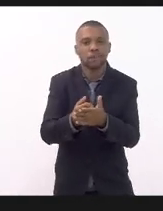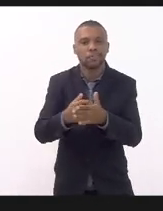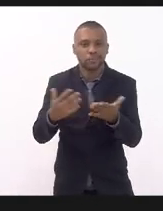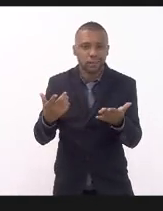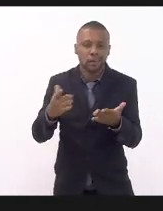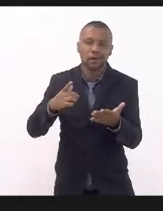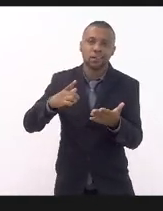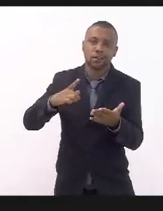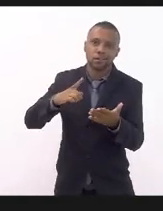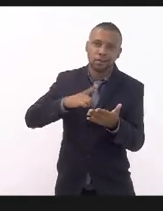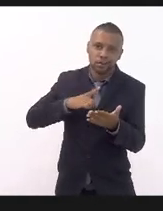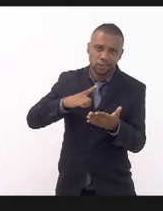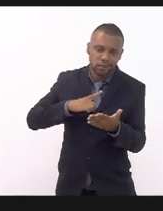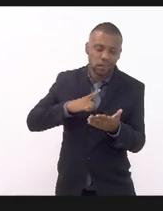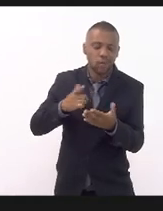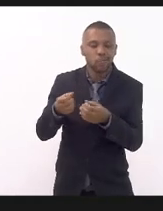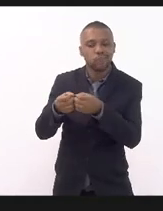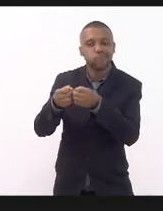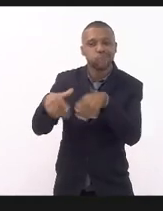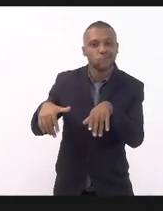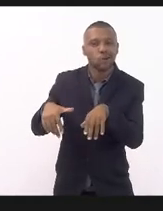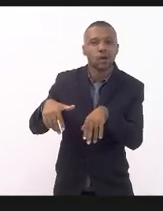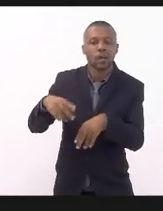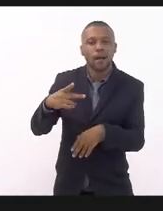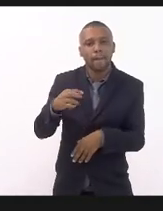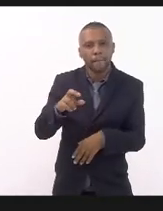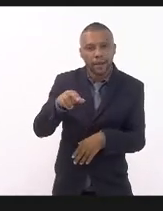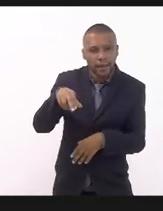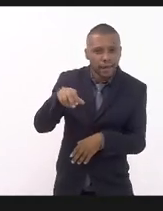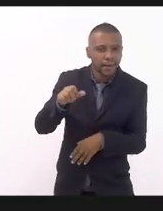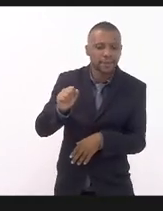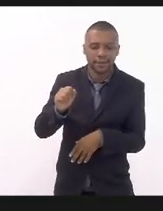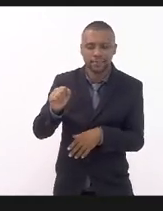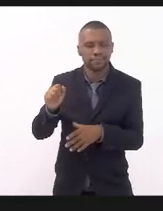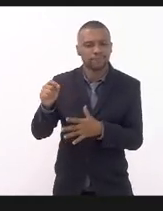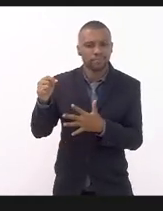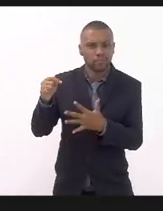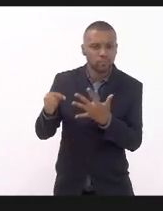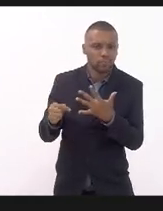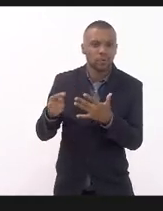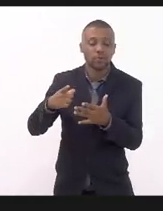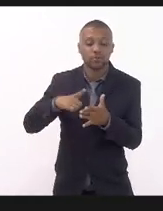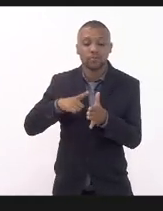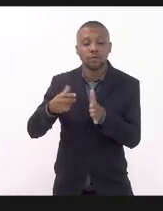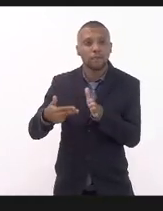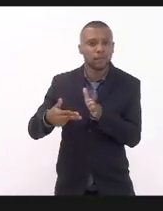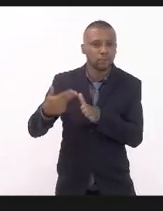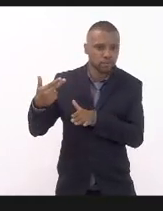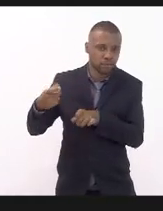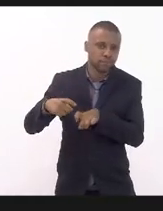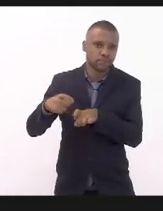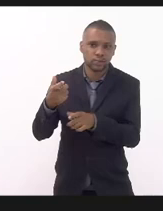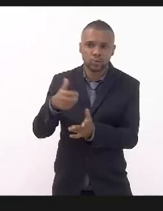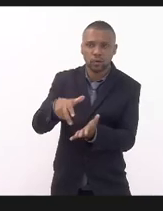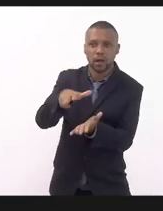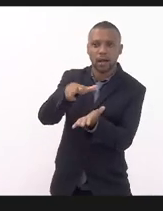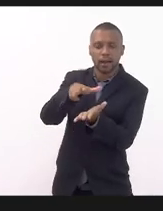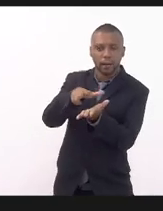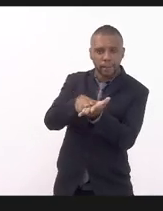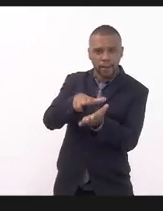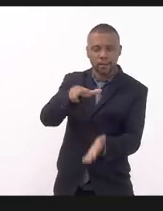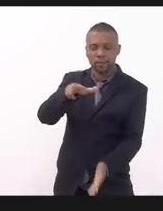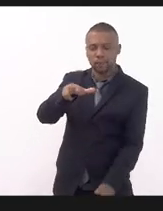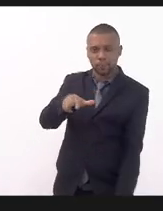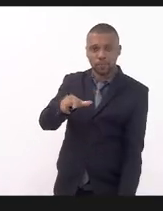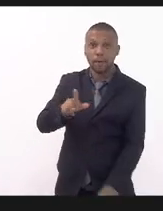tíbia, a fíbula, o minúsculo, né, passei por uma cirurgia, estou acamado, mas não estou